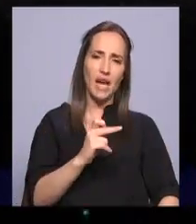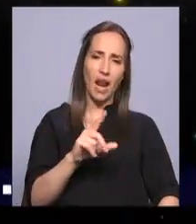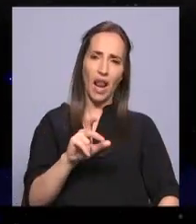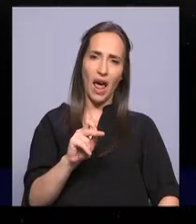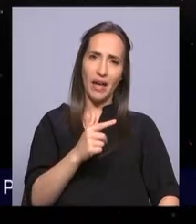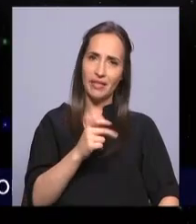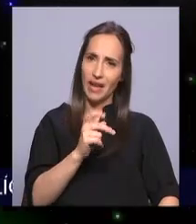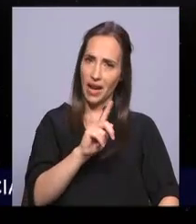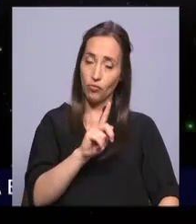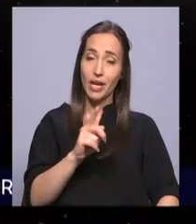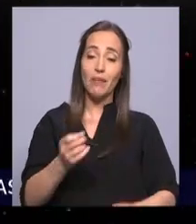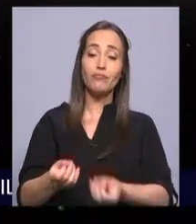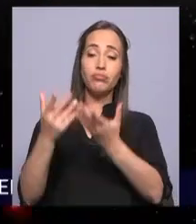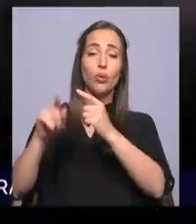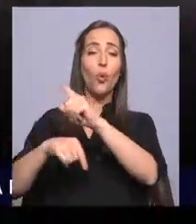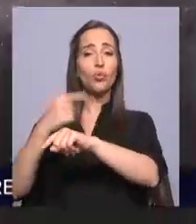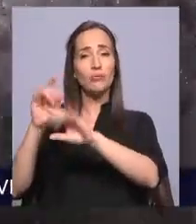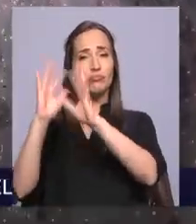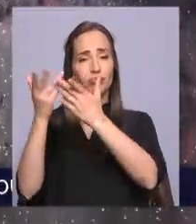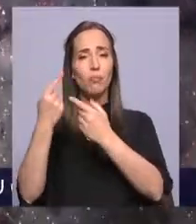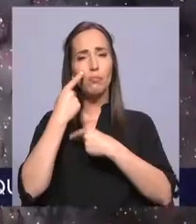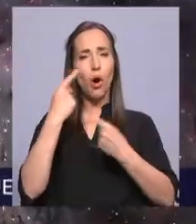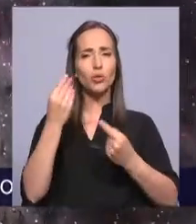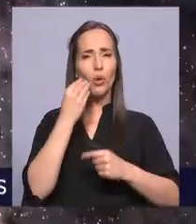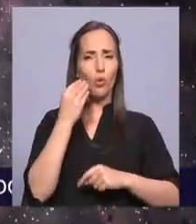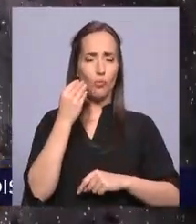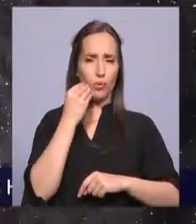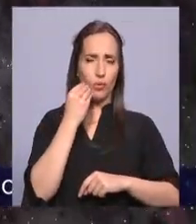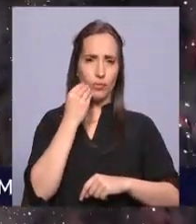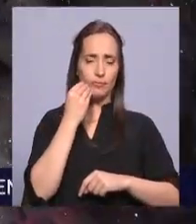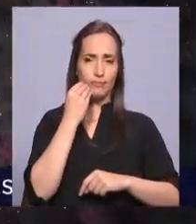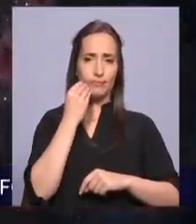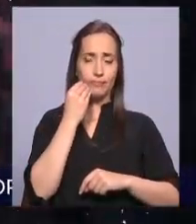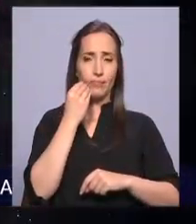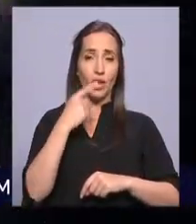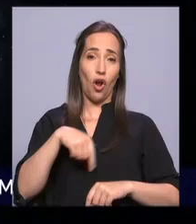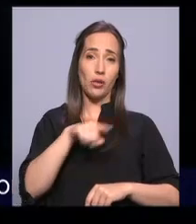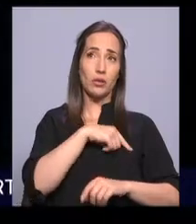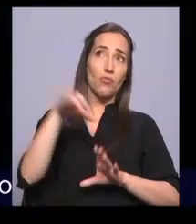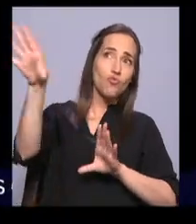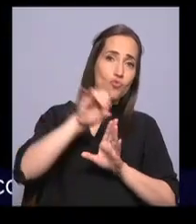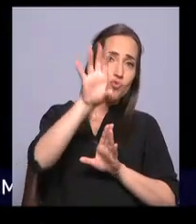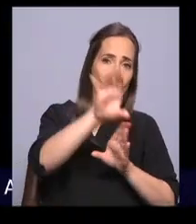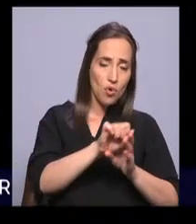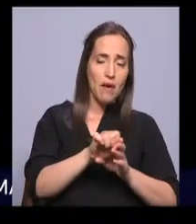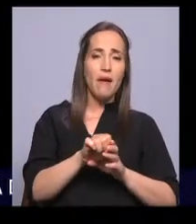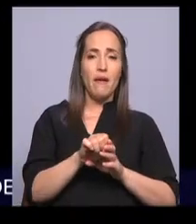o que também mostra o canibalismo que a nossa própria galáxia fez. Depois, vamos falar de